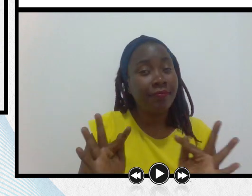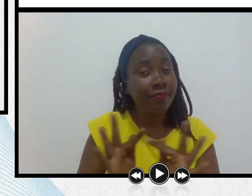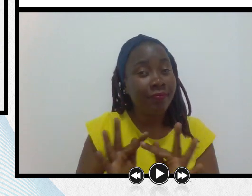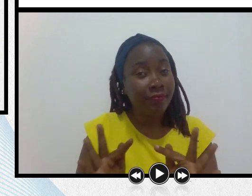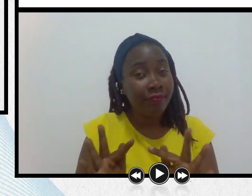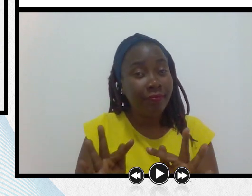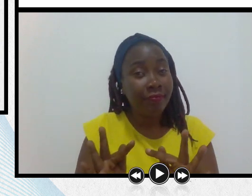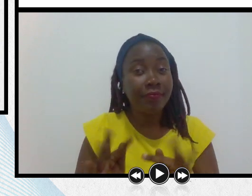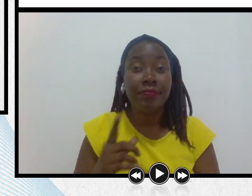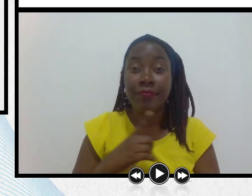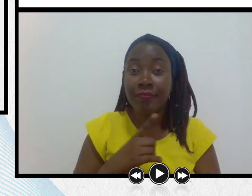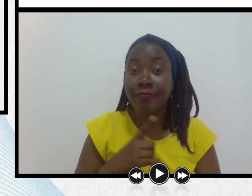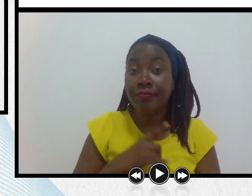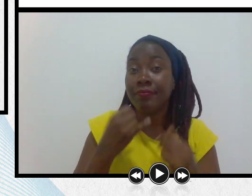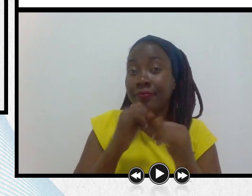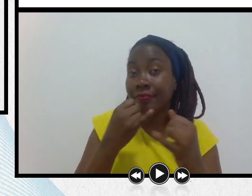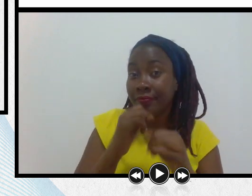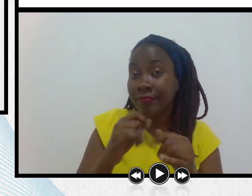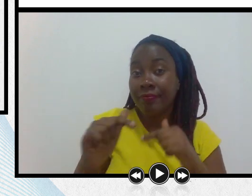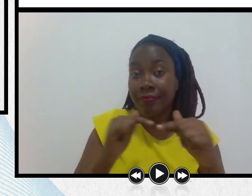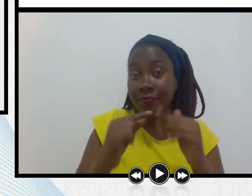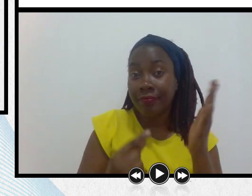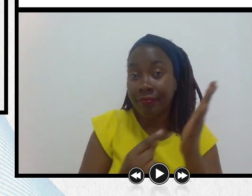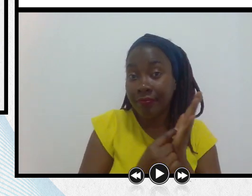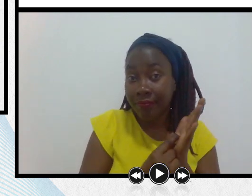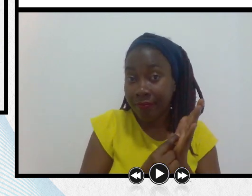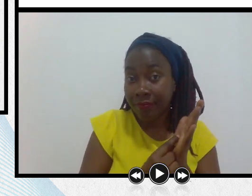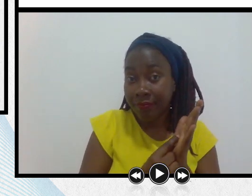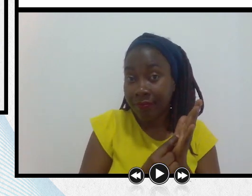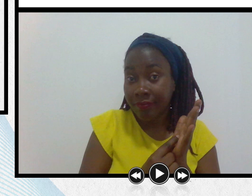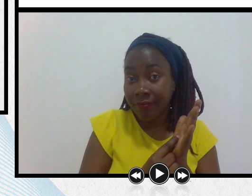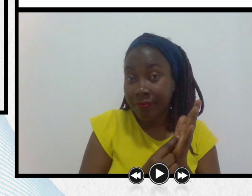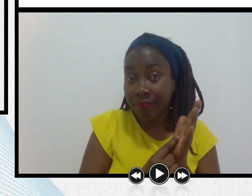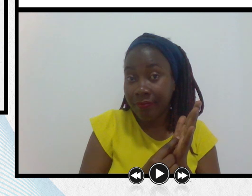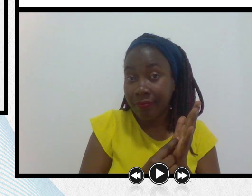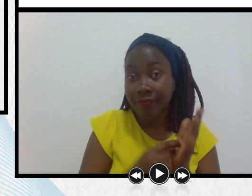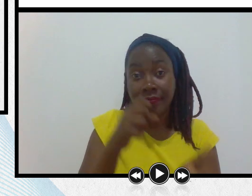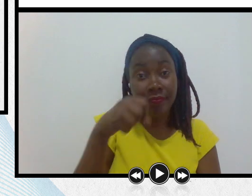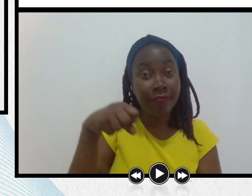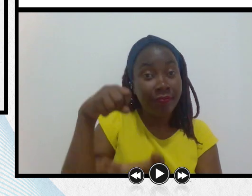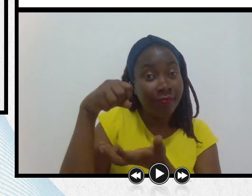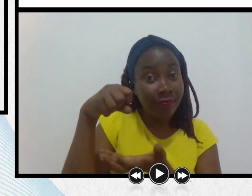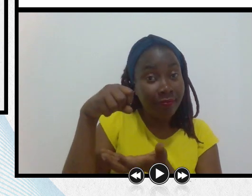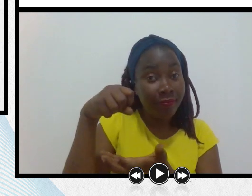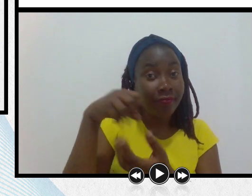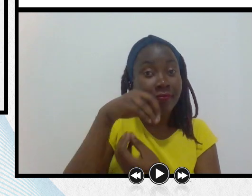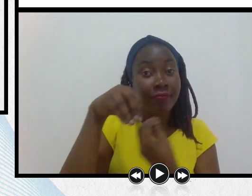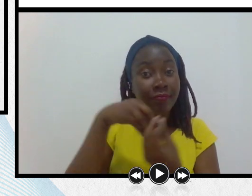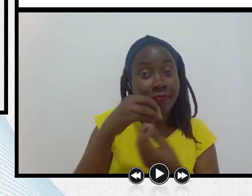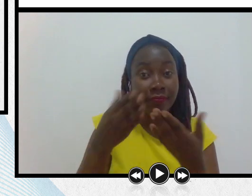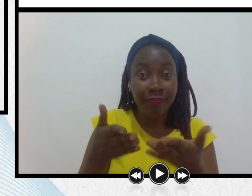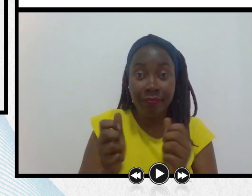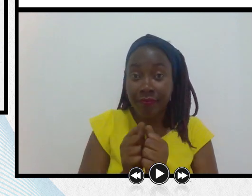simplesinho, ele tem eletrodos, a gente trabalha com uma pastilhazinha, né? Coloca uma pastilha num saquinho, mistura lá